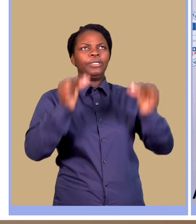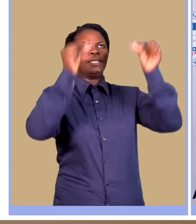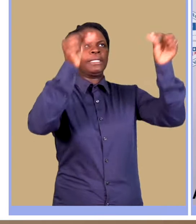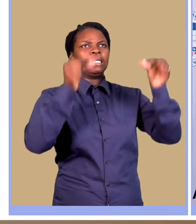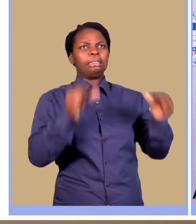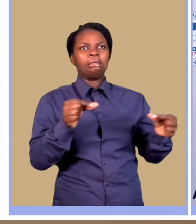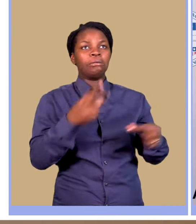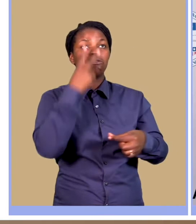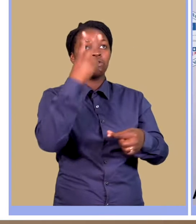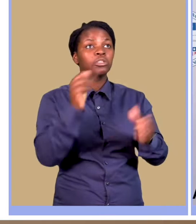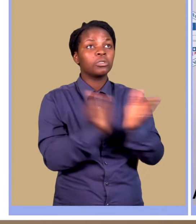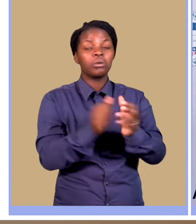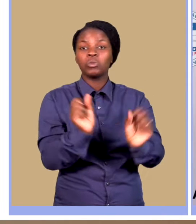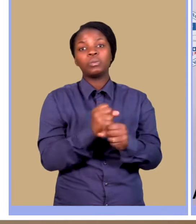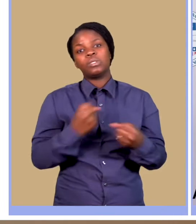a questão